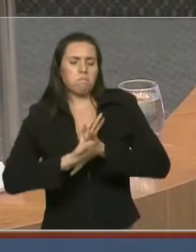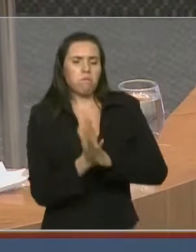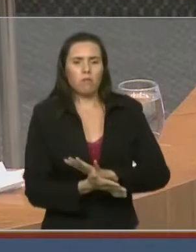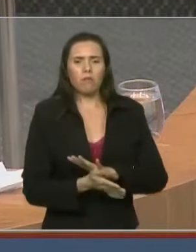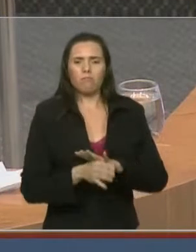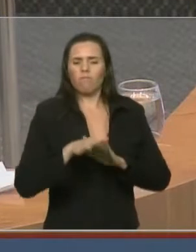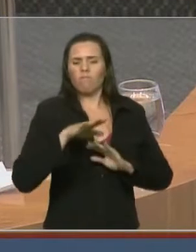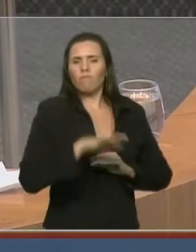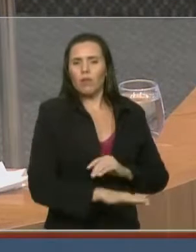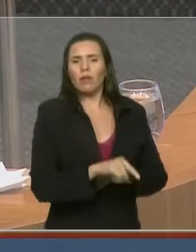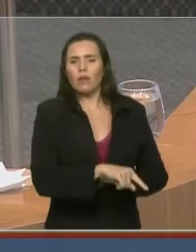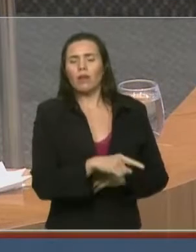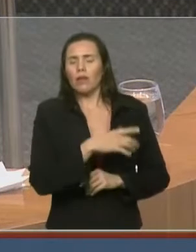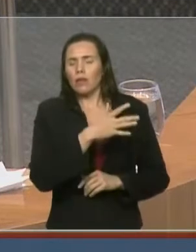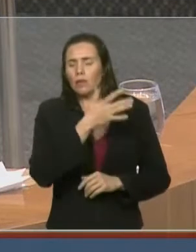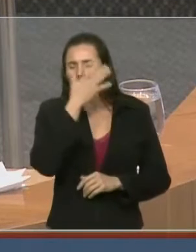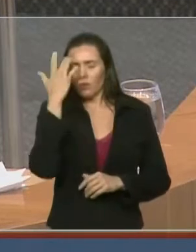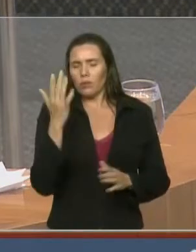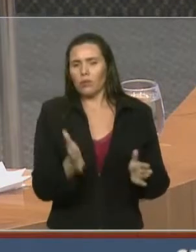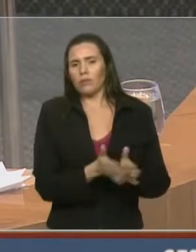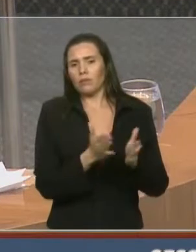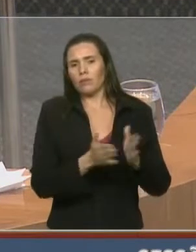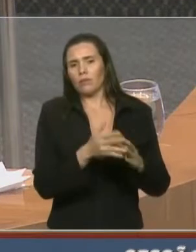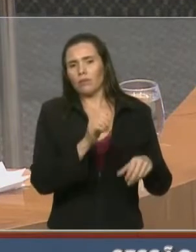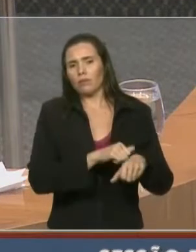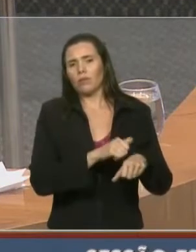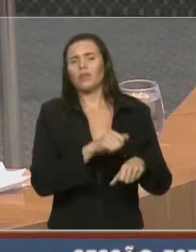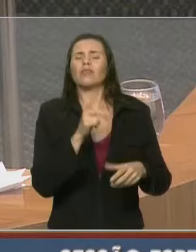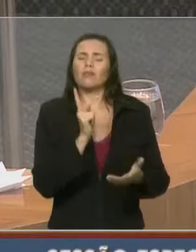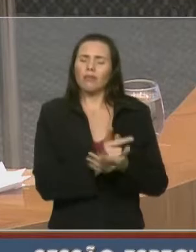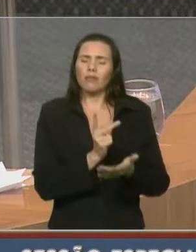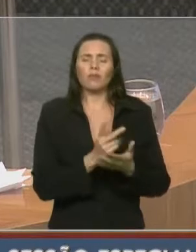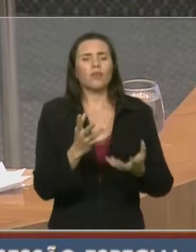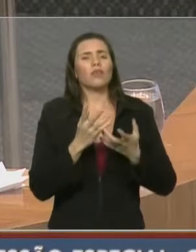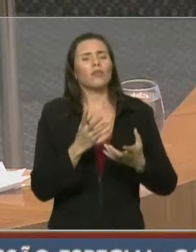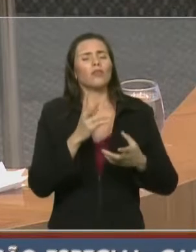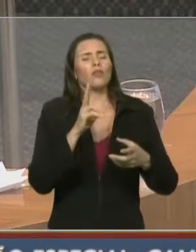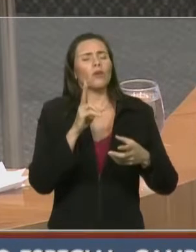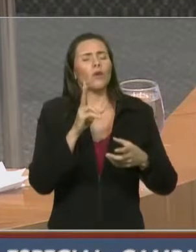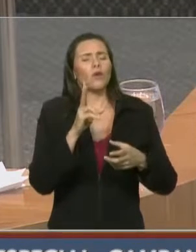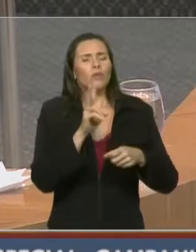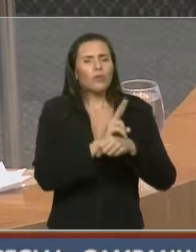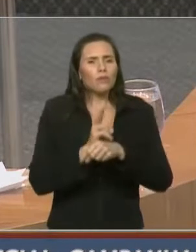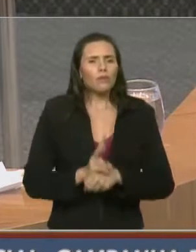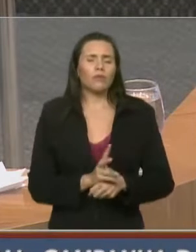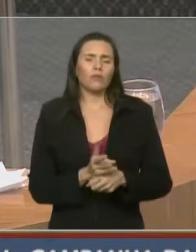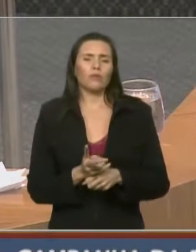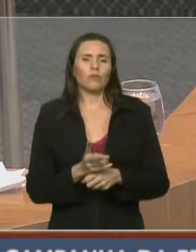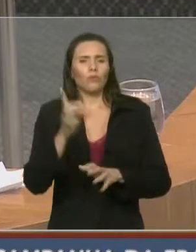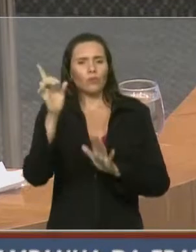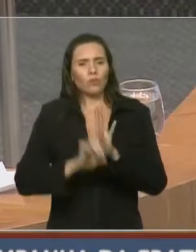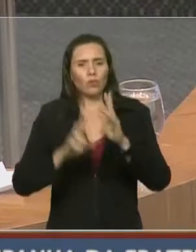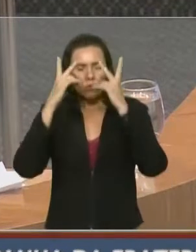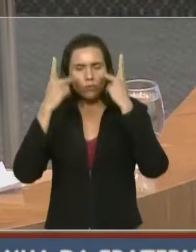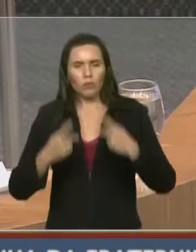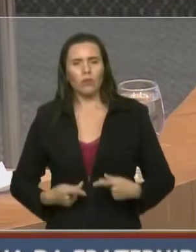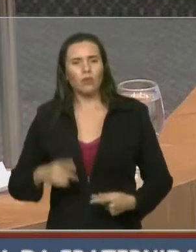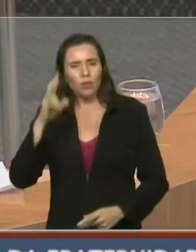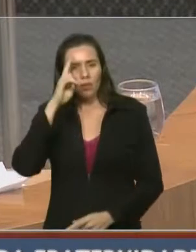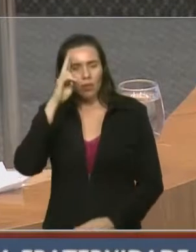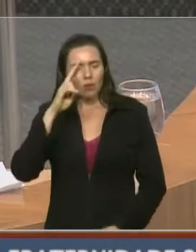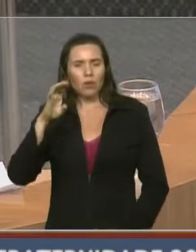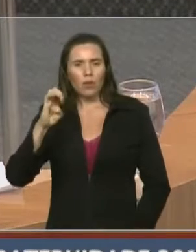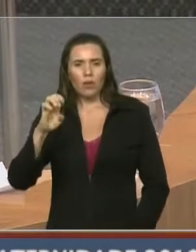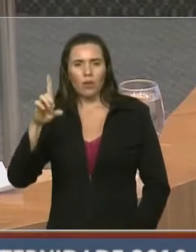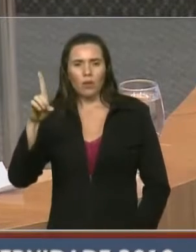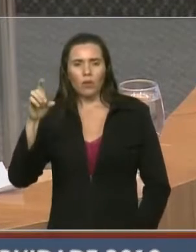casos, massacre de defensores de direitos humanos, como em Eldorado do Carajás, no estado